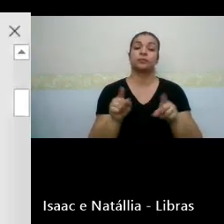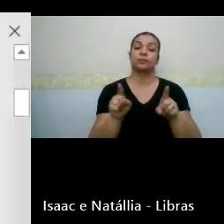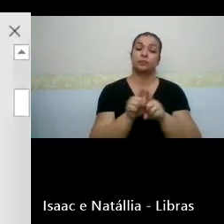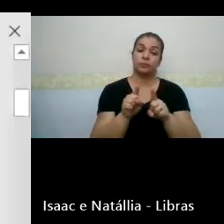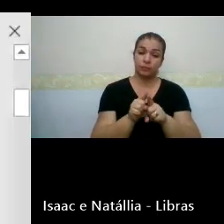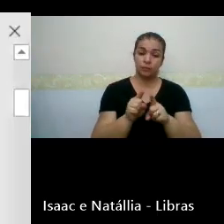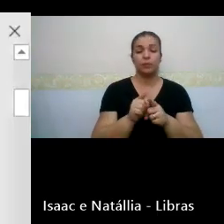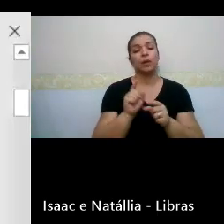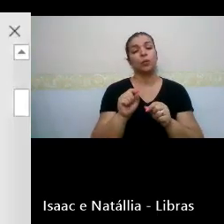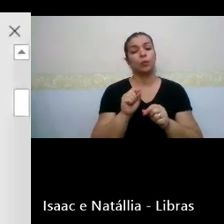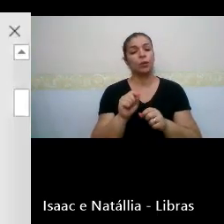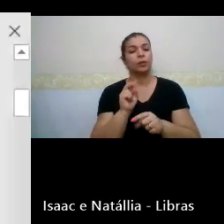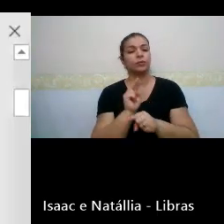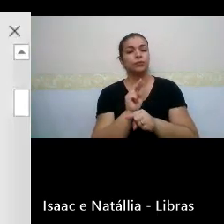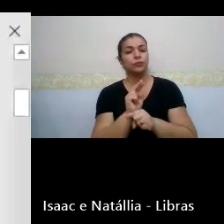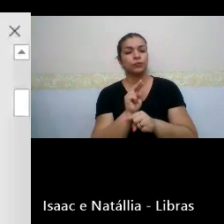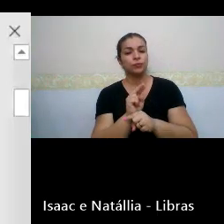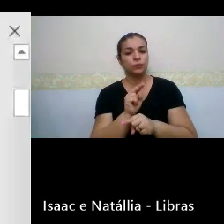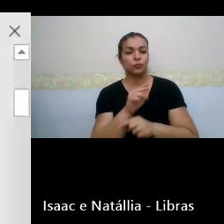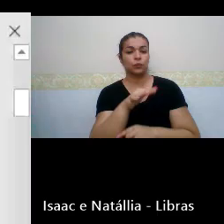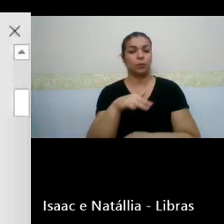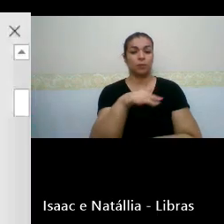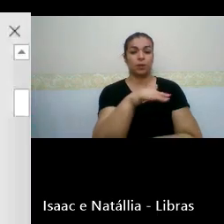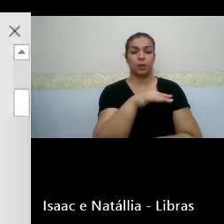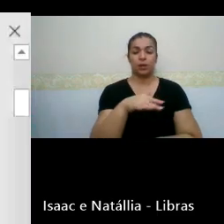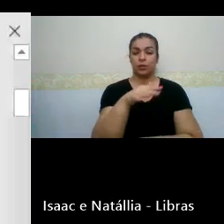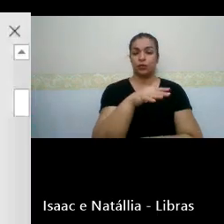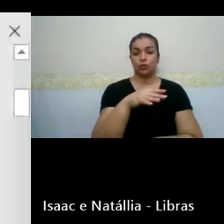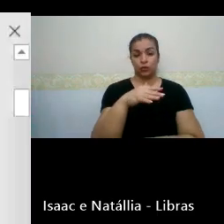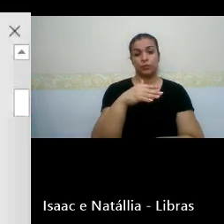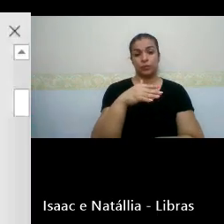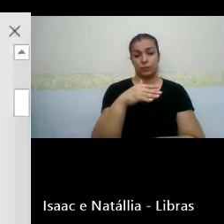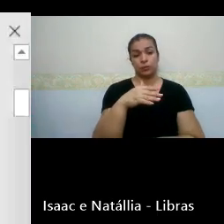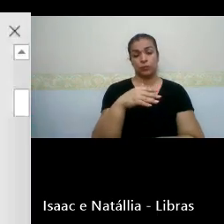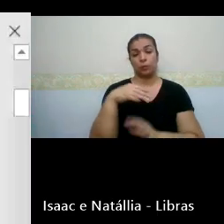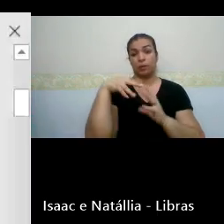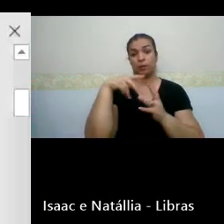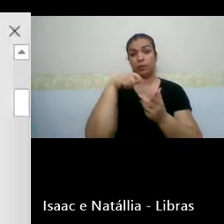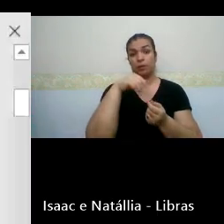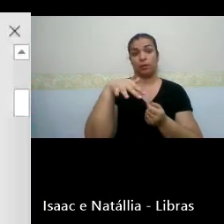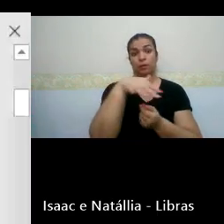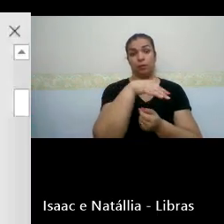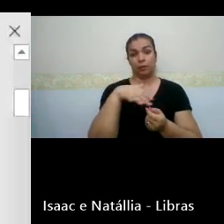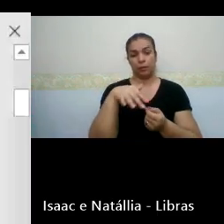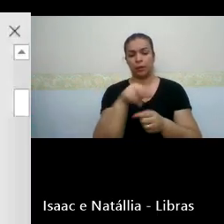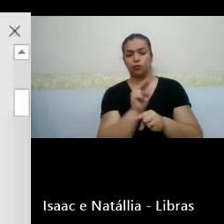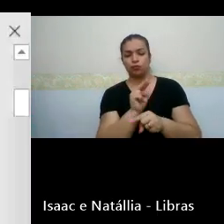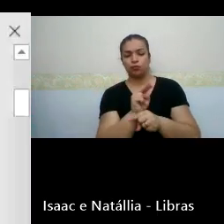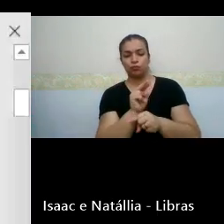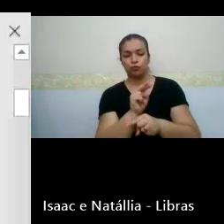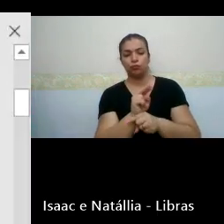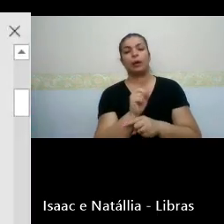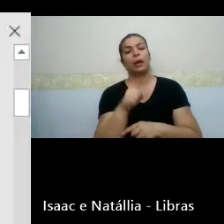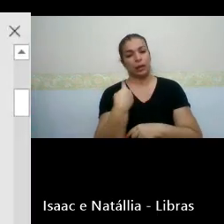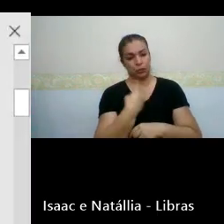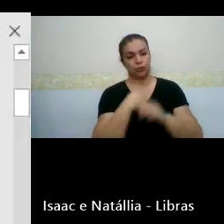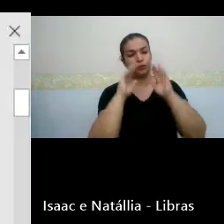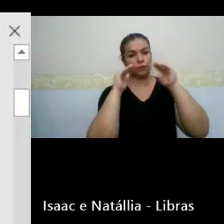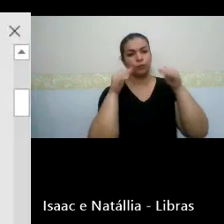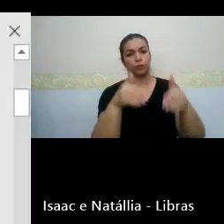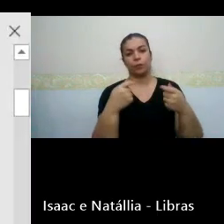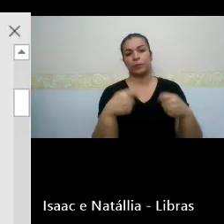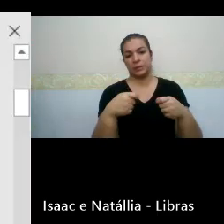do planeta não pode ser esquecida nesse atual momento histórico em que vivemos.